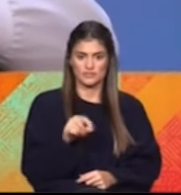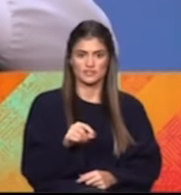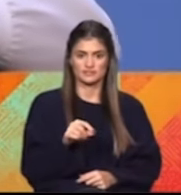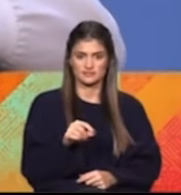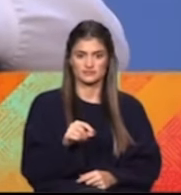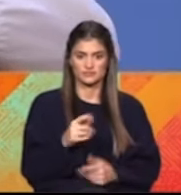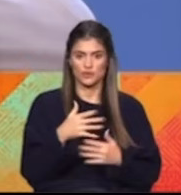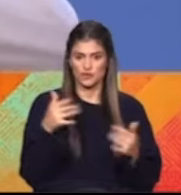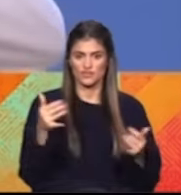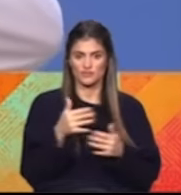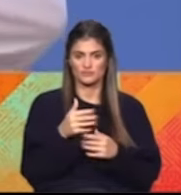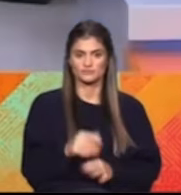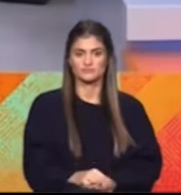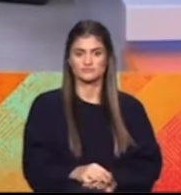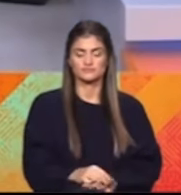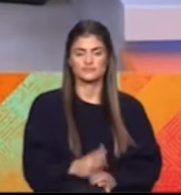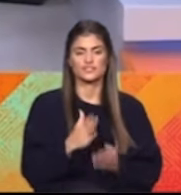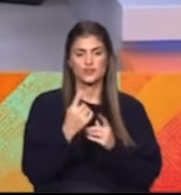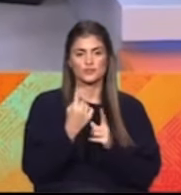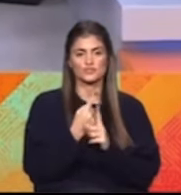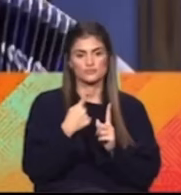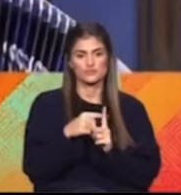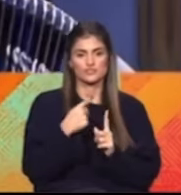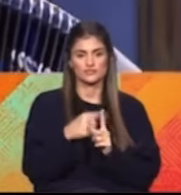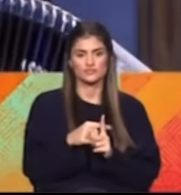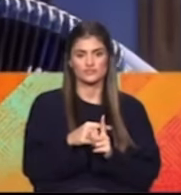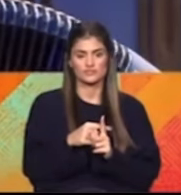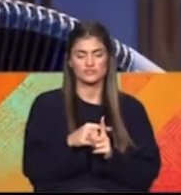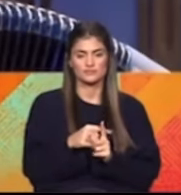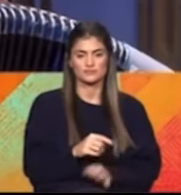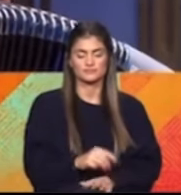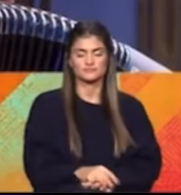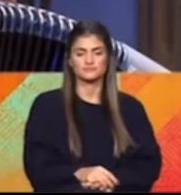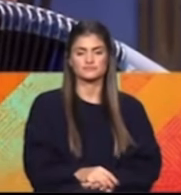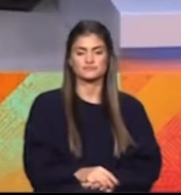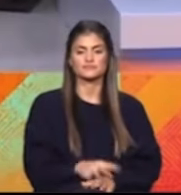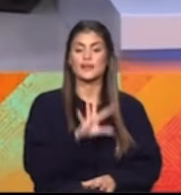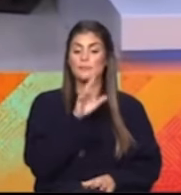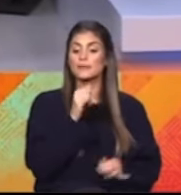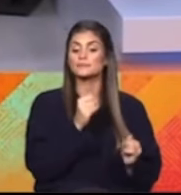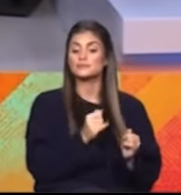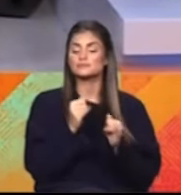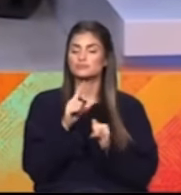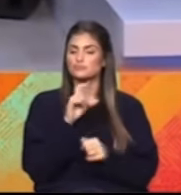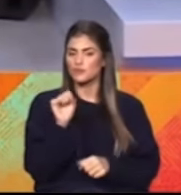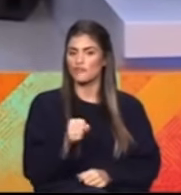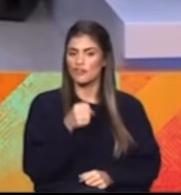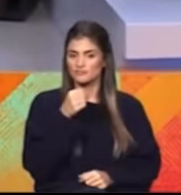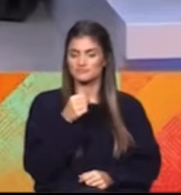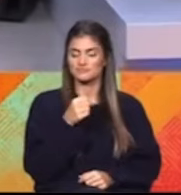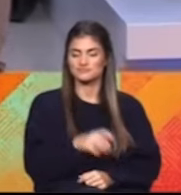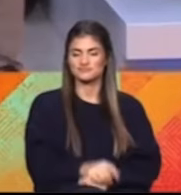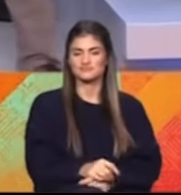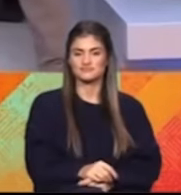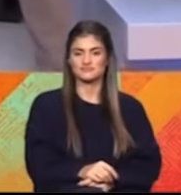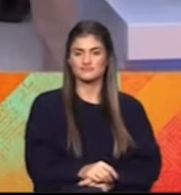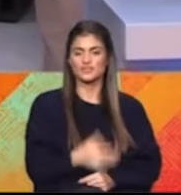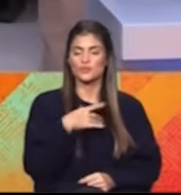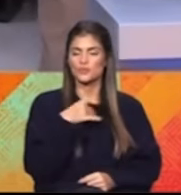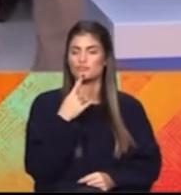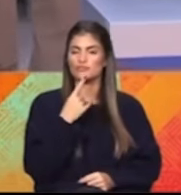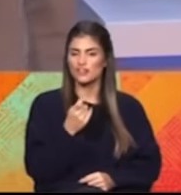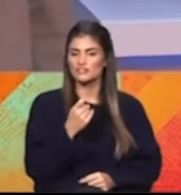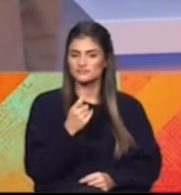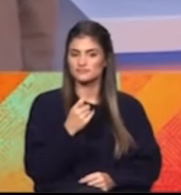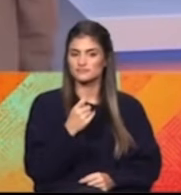do acordeão. Ah, são elogios, bem bons. Mãe, pode pegar o microfone? Isso, por favor. Queria-lhe perguntar